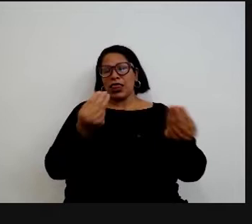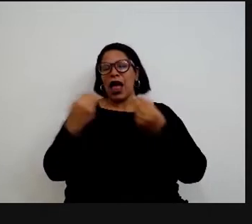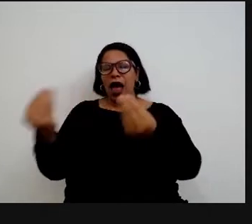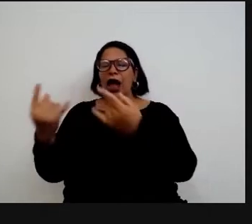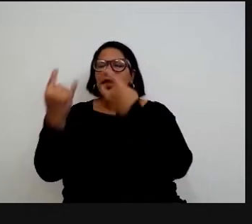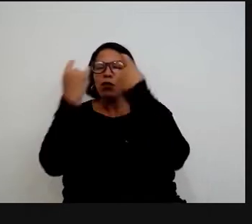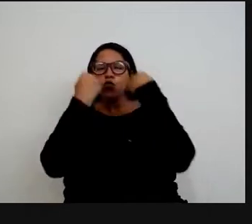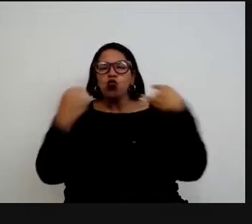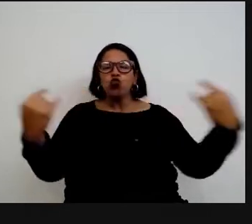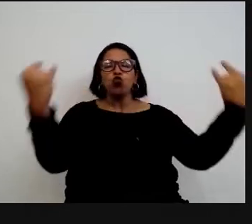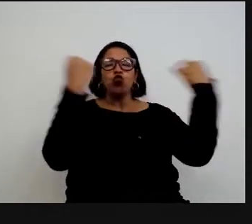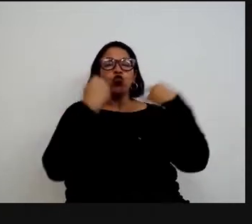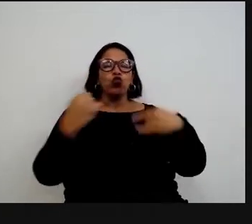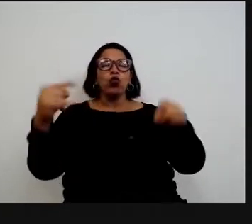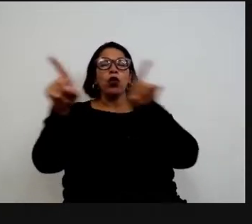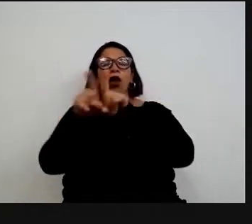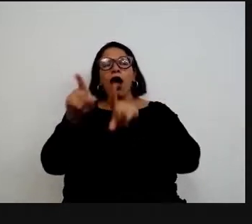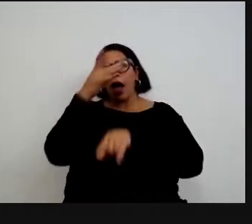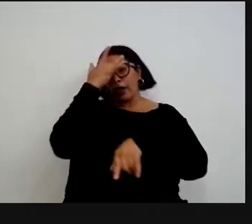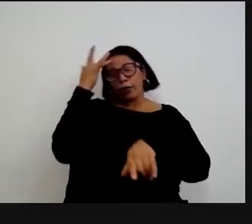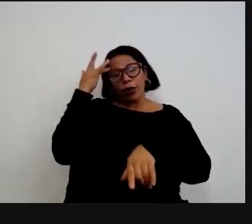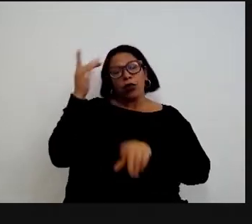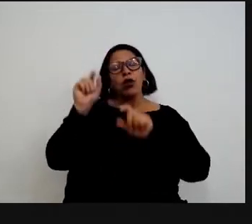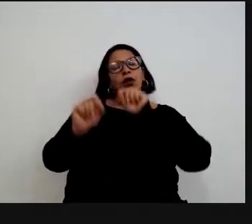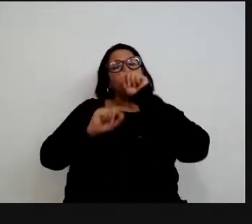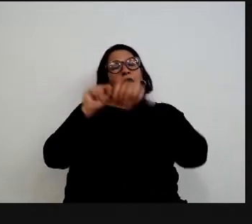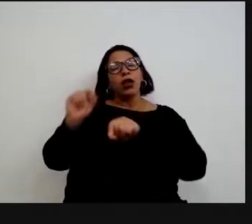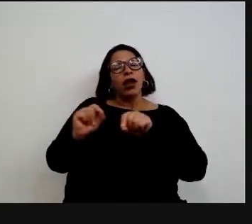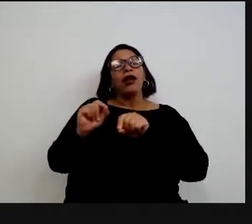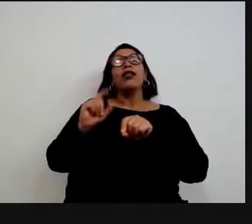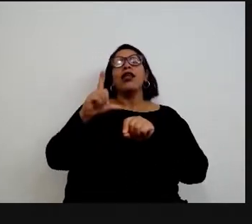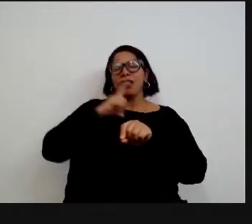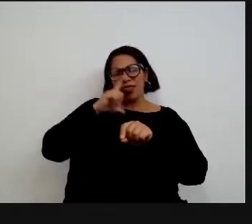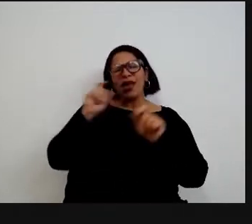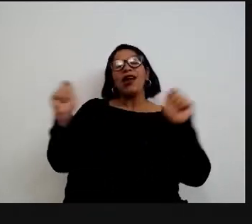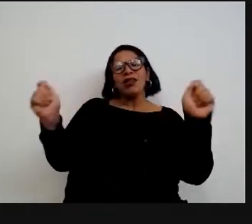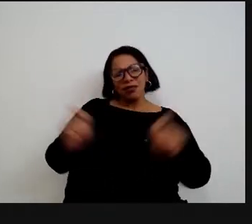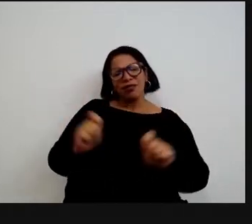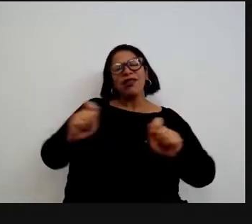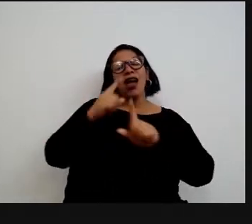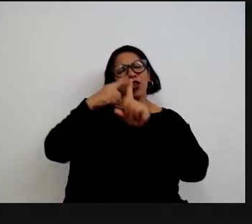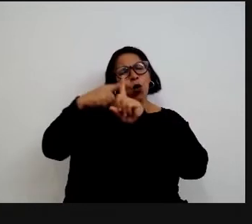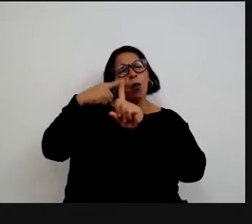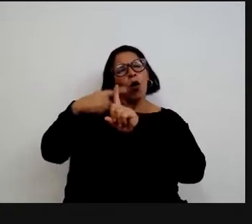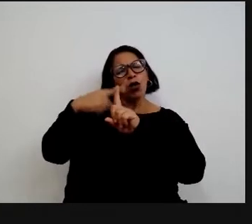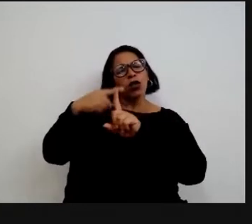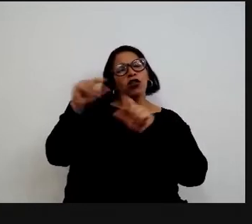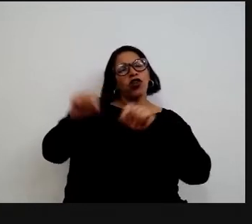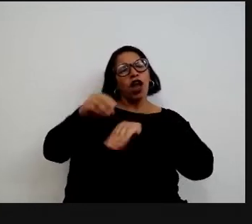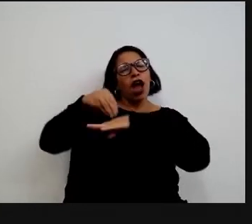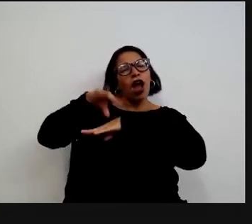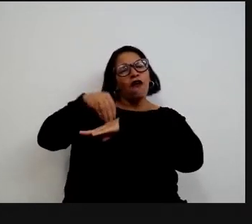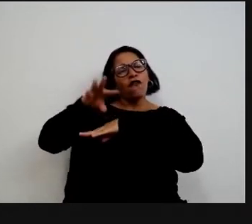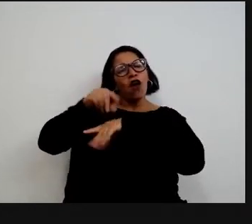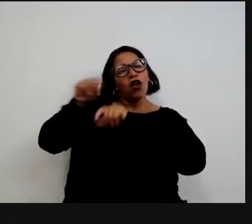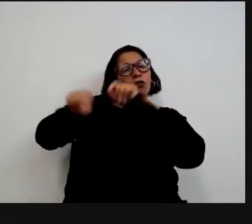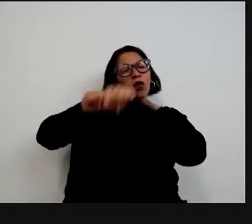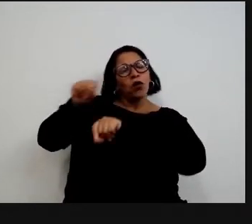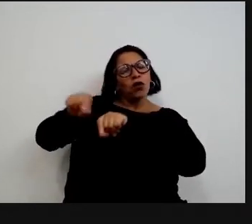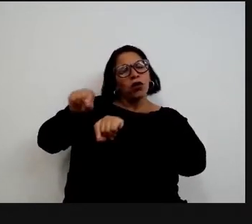forma sedutora, e isso tem gerado um efeito muito positivo. Por exemplo, lançamos há pouco